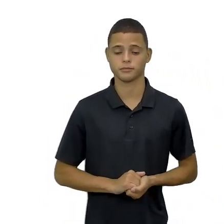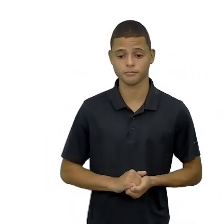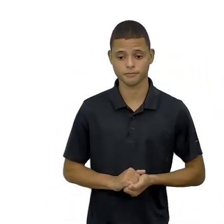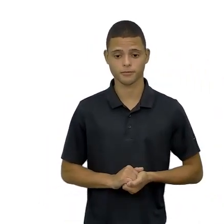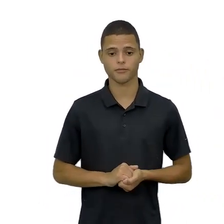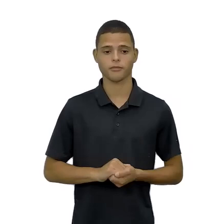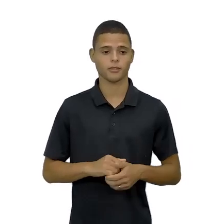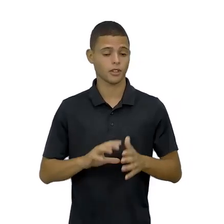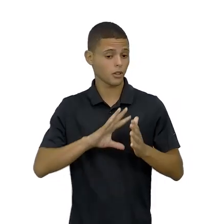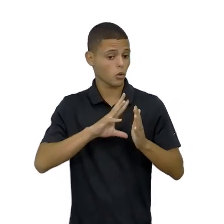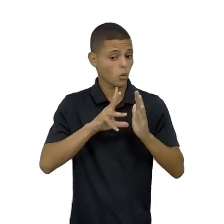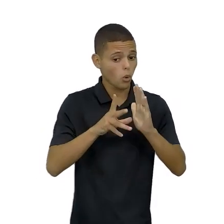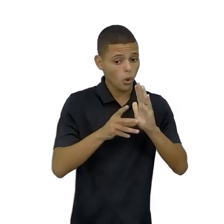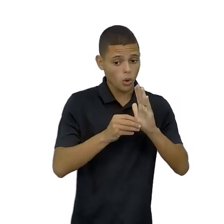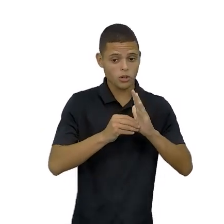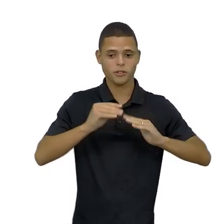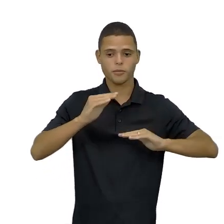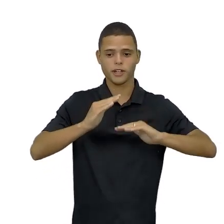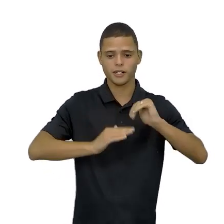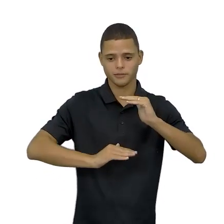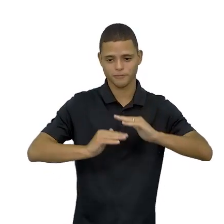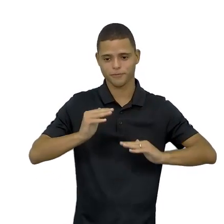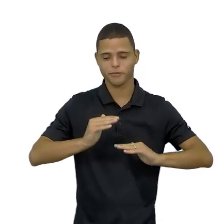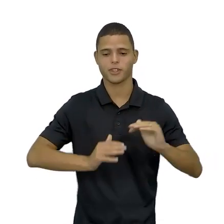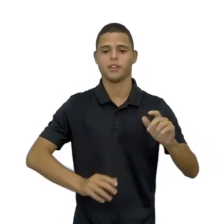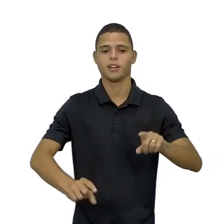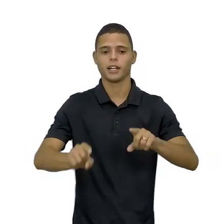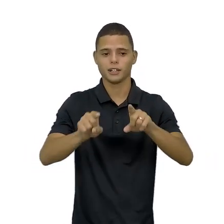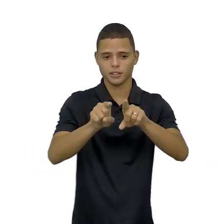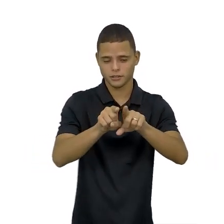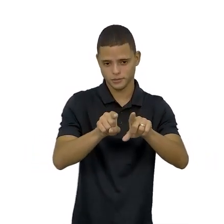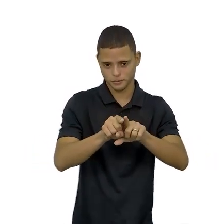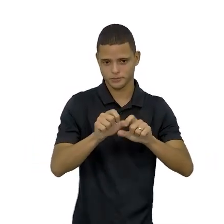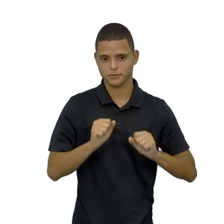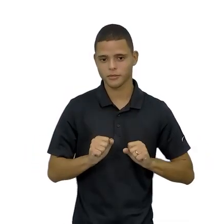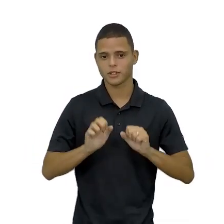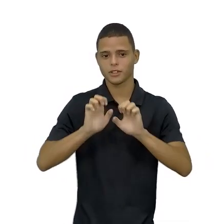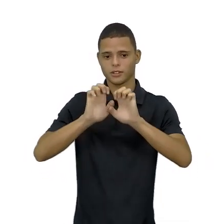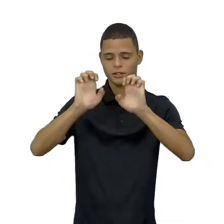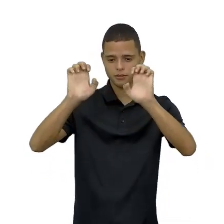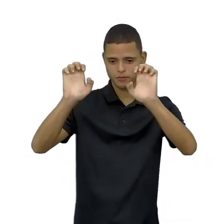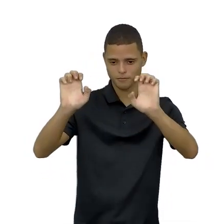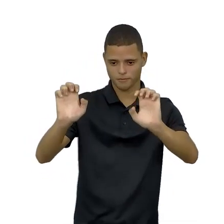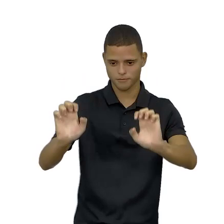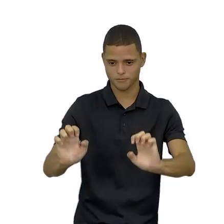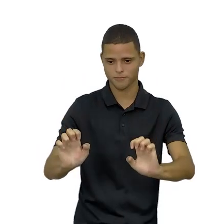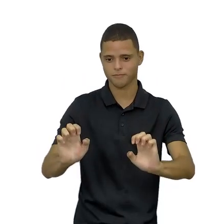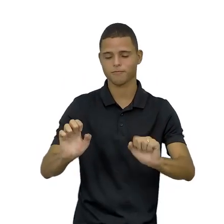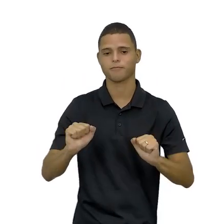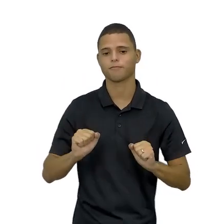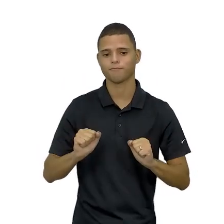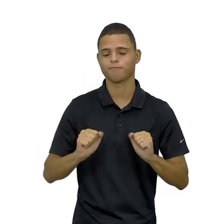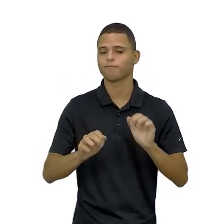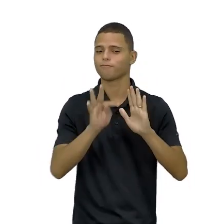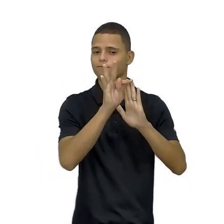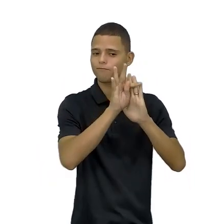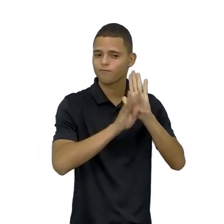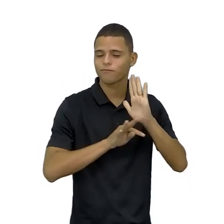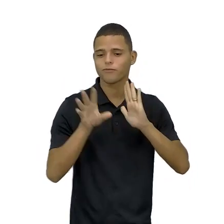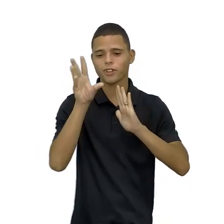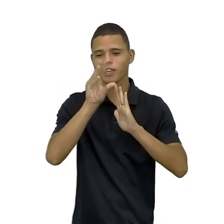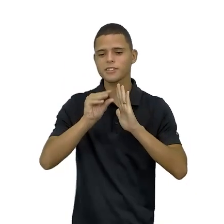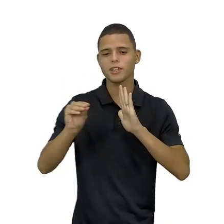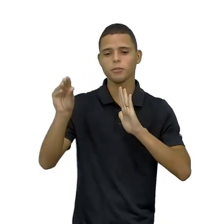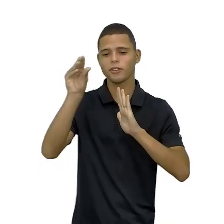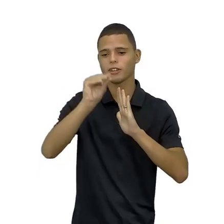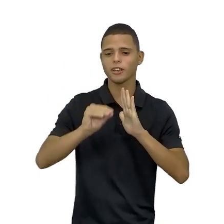com todos os elementos que estruturam os textos narrativos, né?